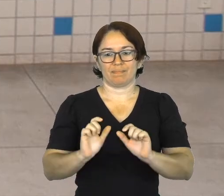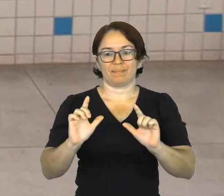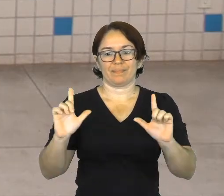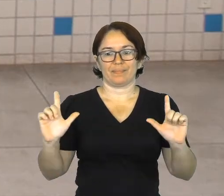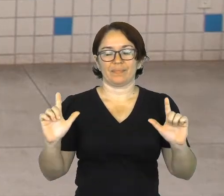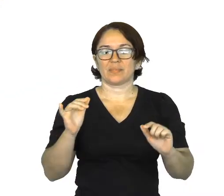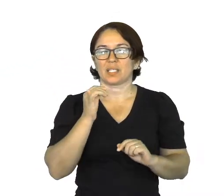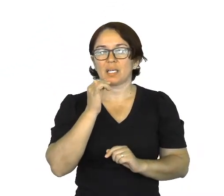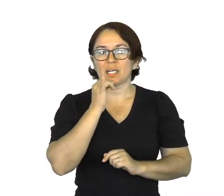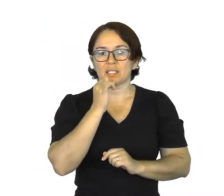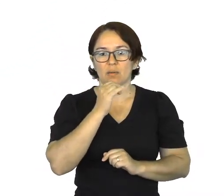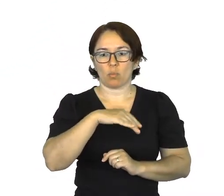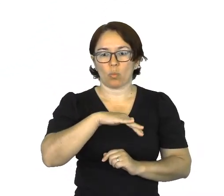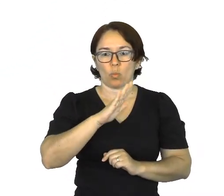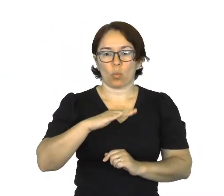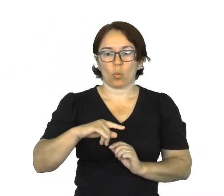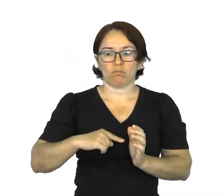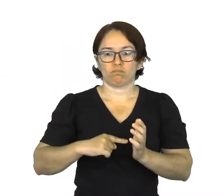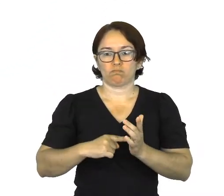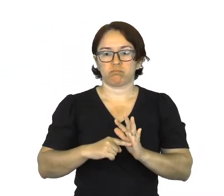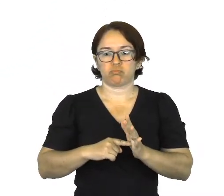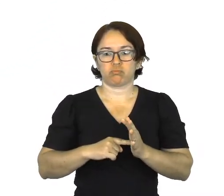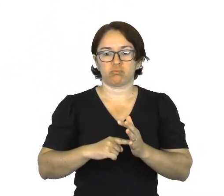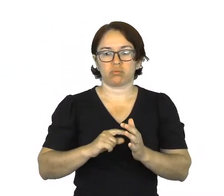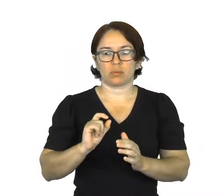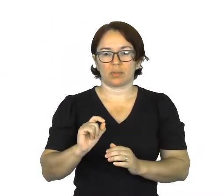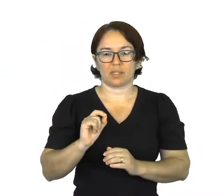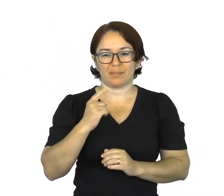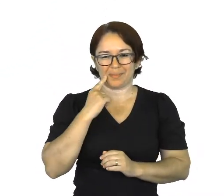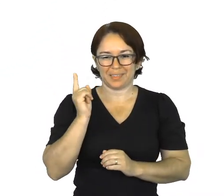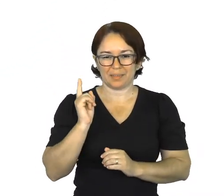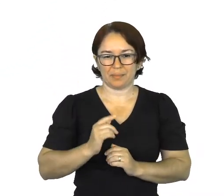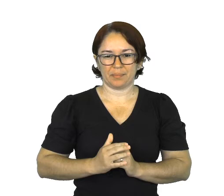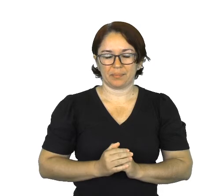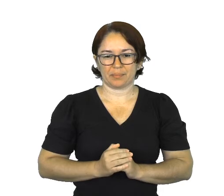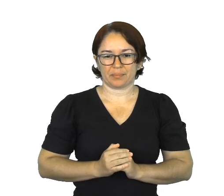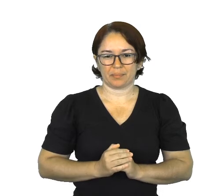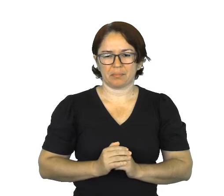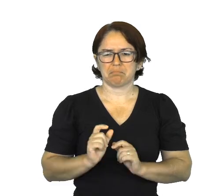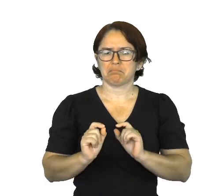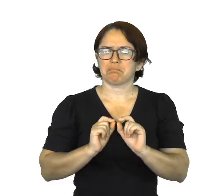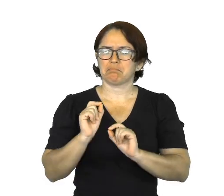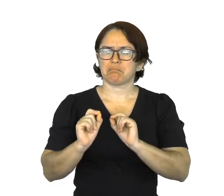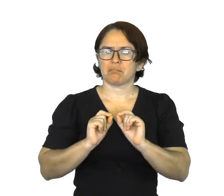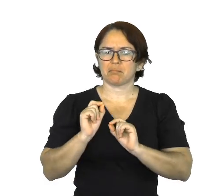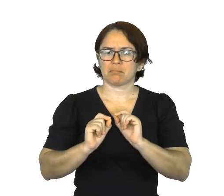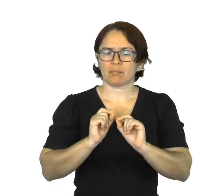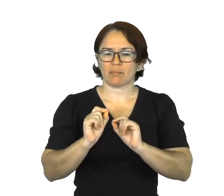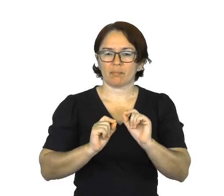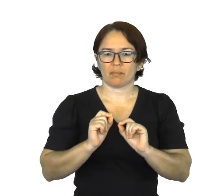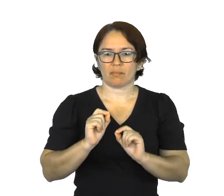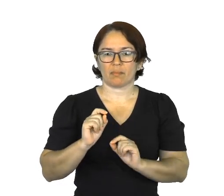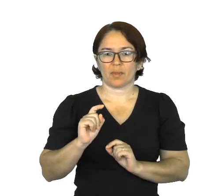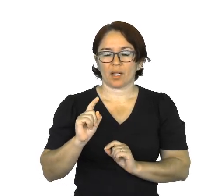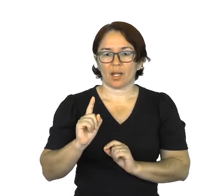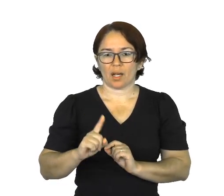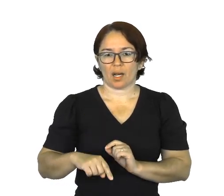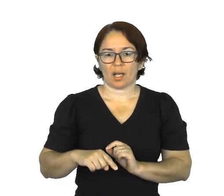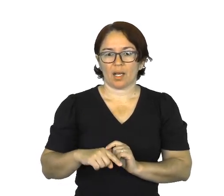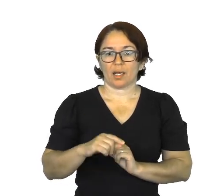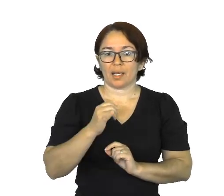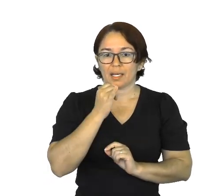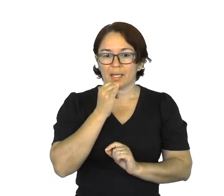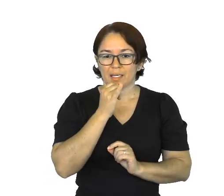onda mecânica. Bom, uma onda mecânica, igual vocês estão vendo aí na imagem, tá? São ondas que não se propagam no vácuo. Elas tratam-se